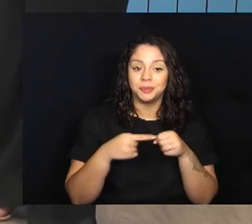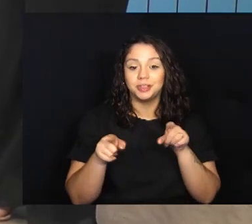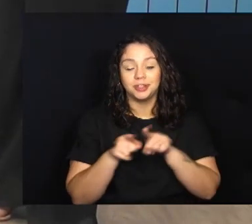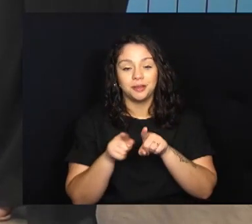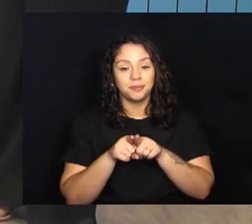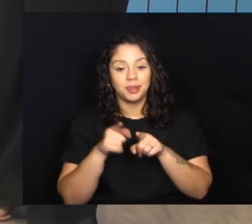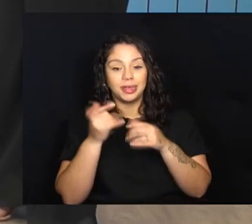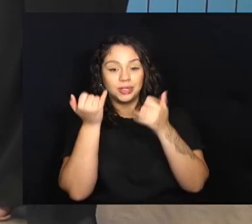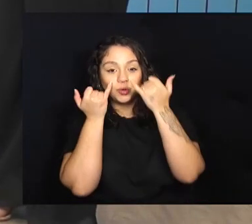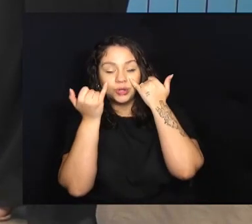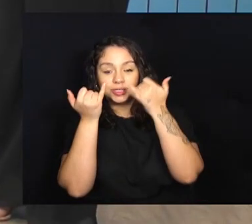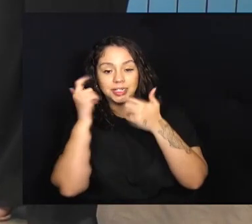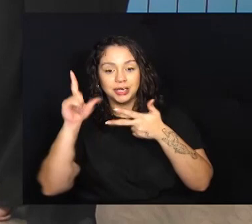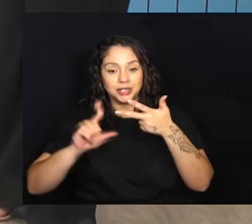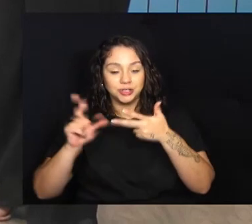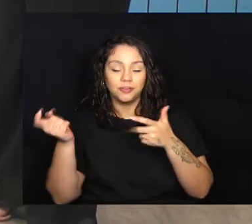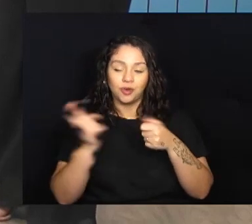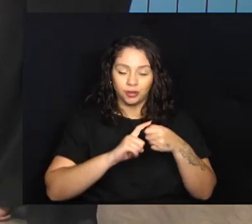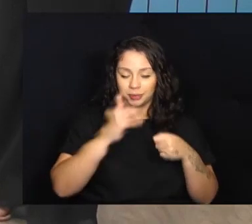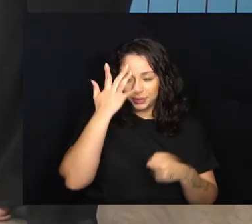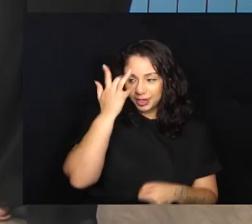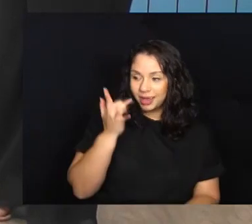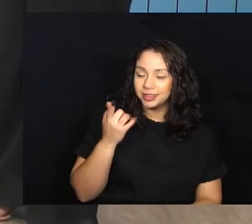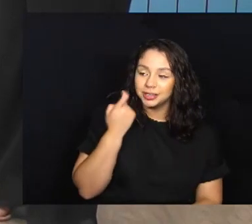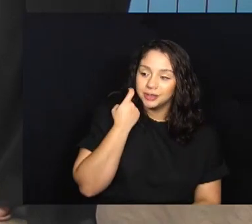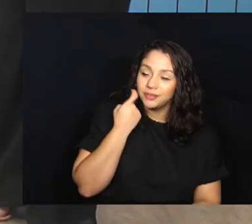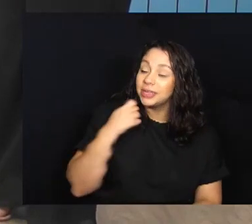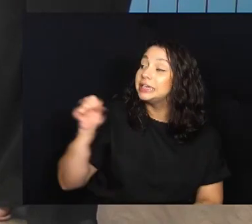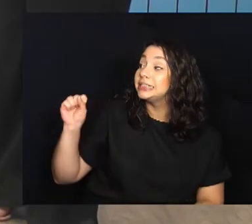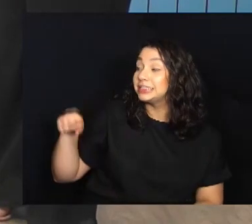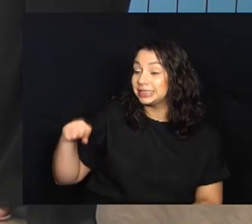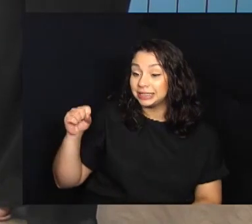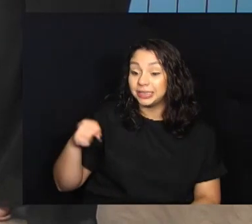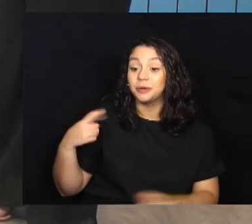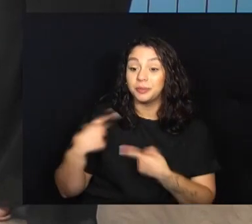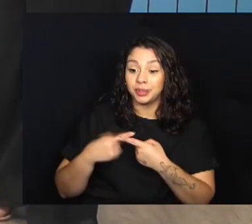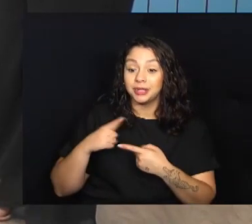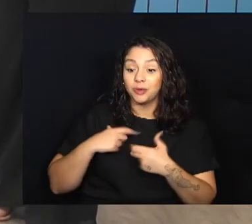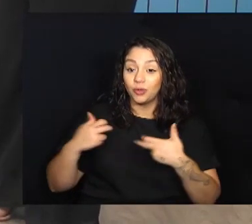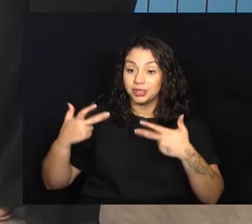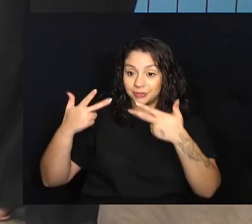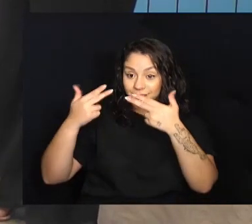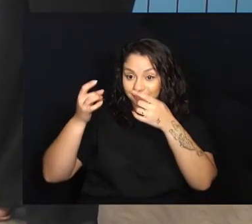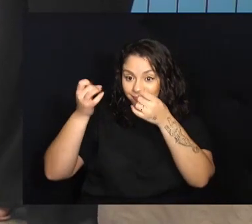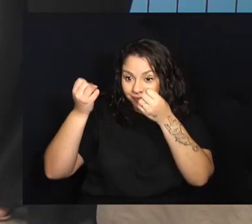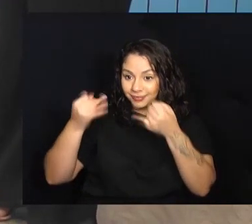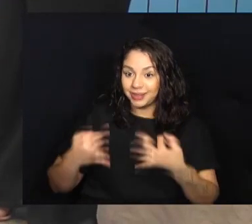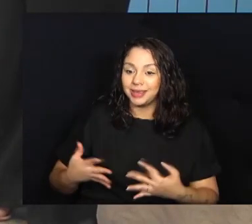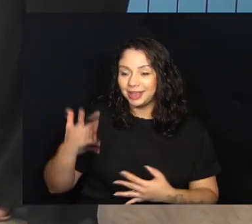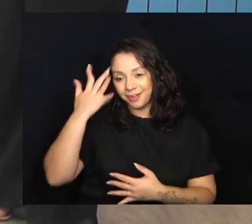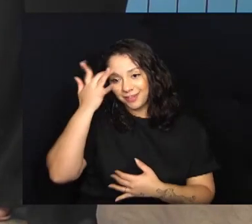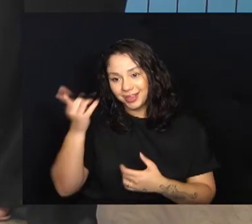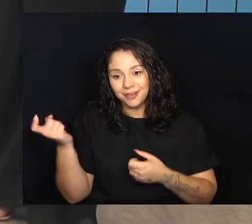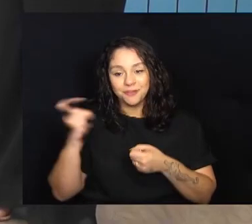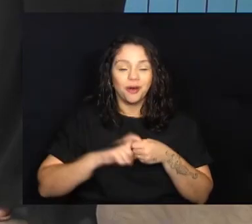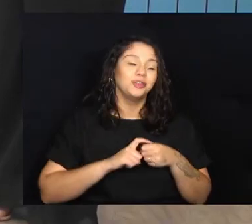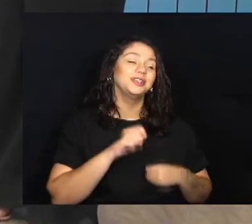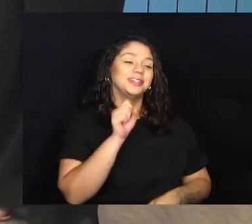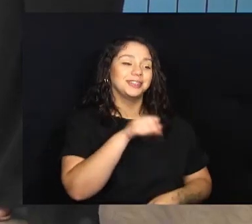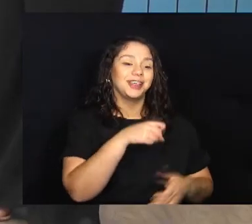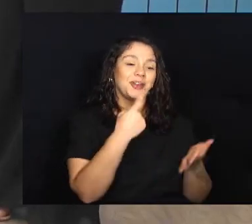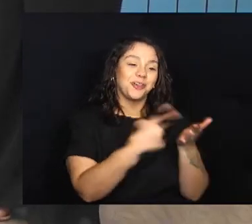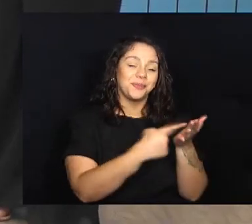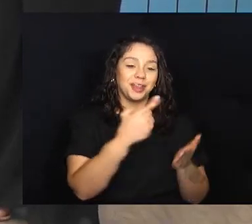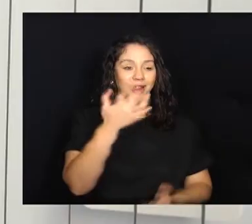na sexta-feira com mais informações? Sim, até porque ainda tem muita coisa acontecendo e amanhã eu volto. Combinado então, até amanhã